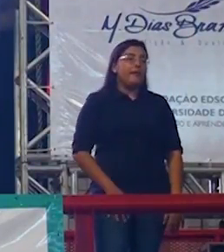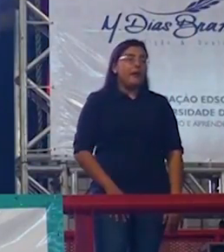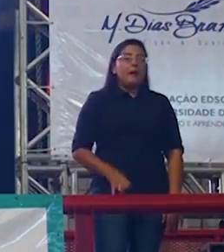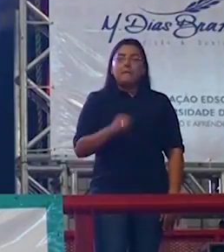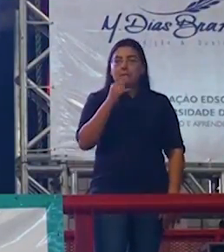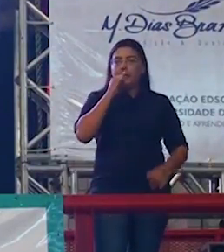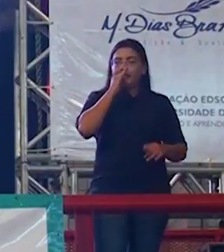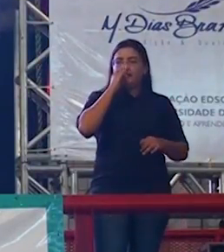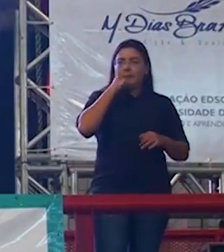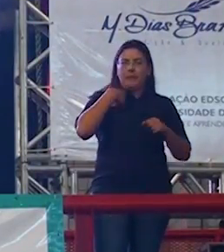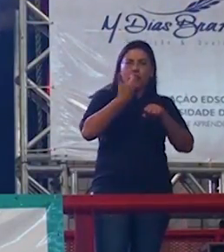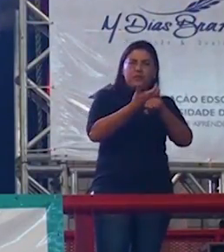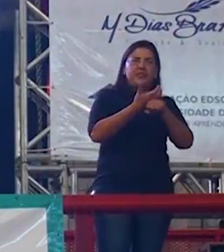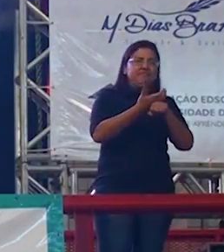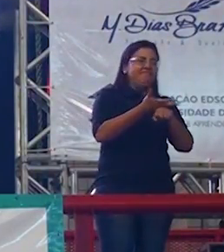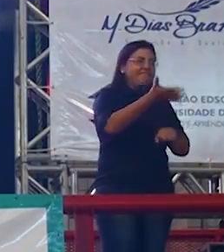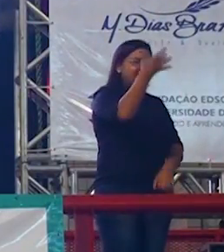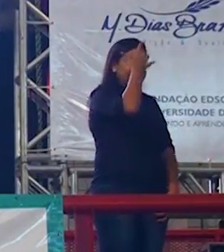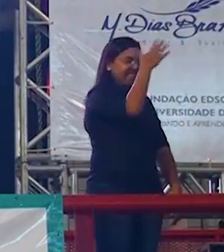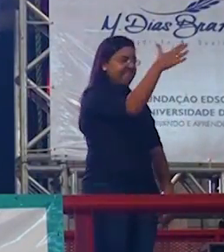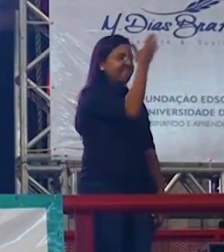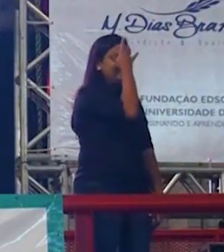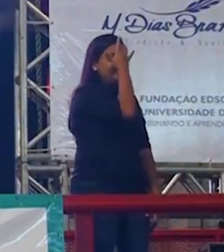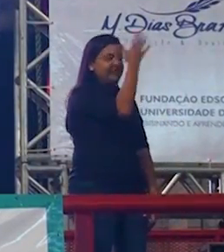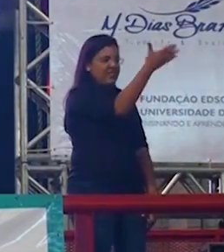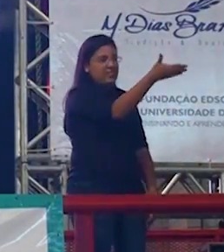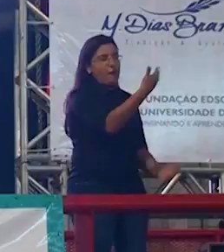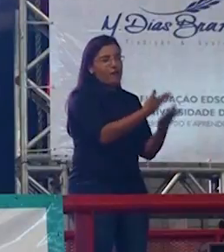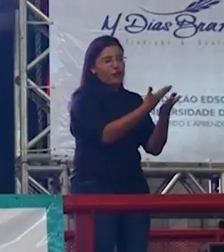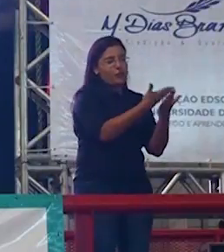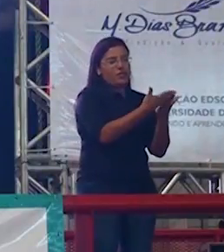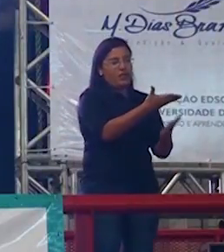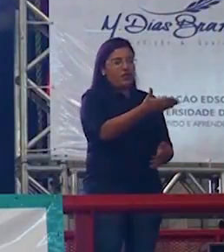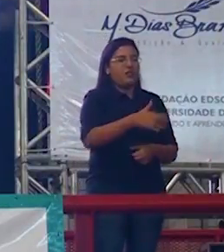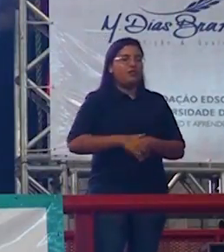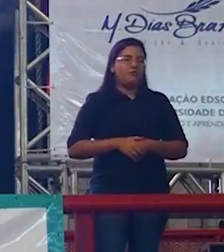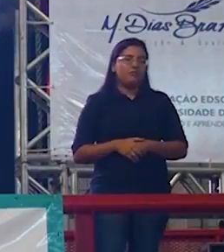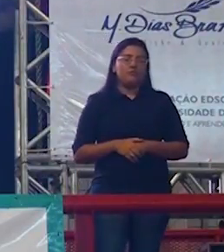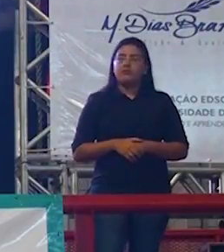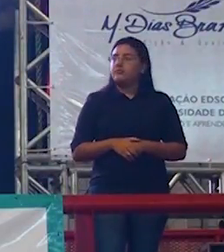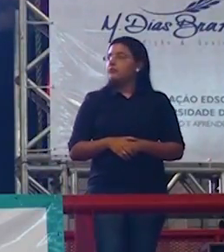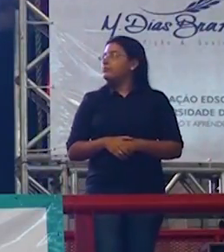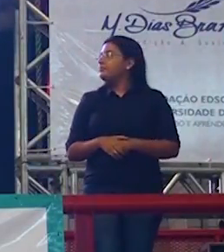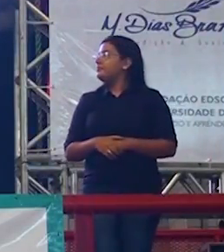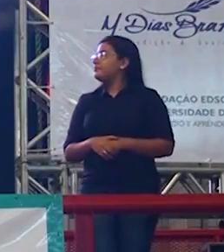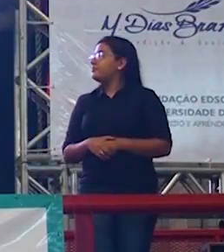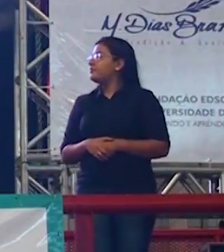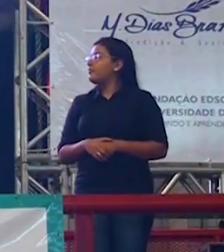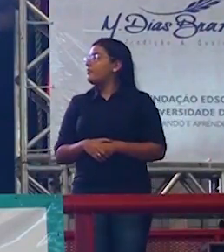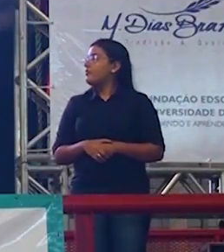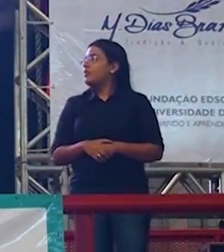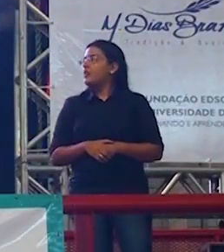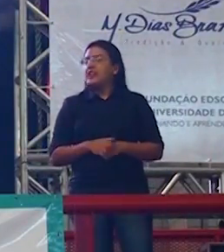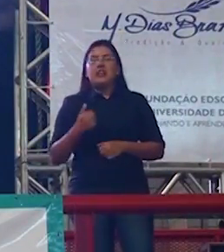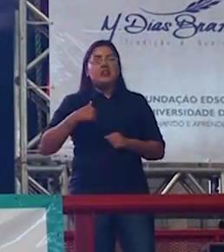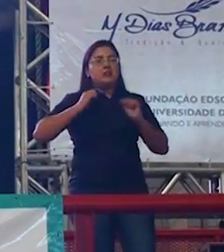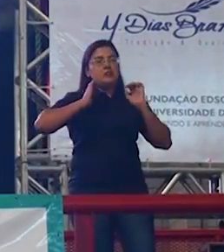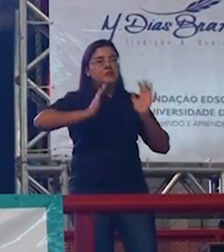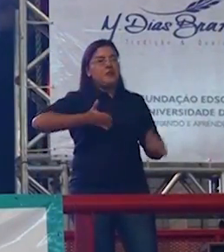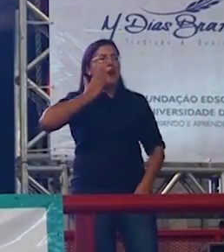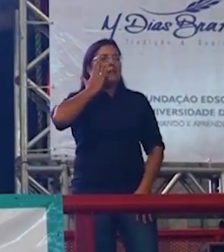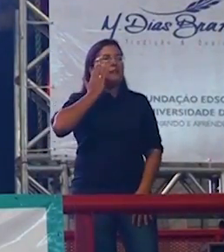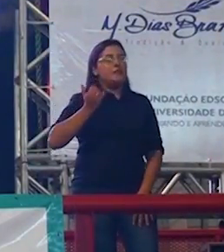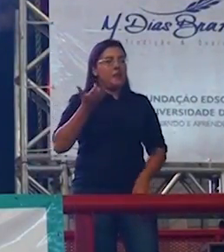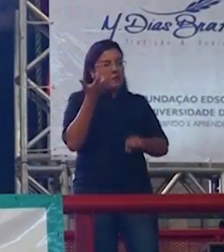já sabe. Porque quando você estuda aquilo que você já sabe, o seu ego é massageado. Eu já sei dessa